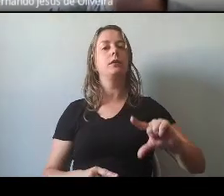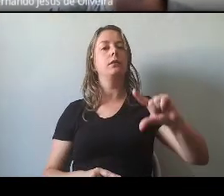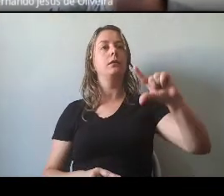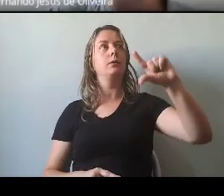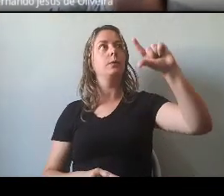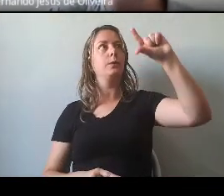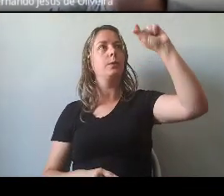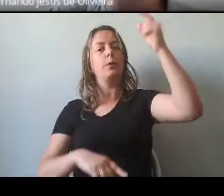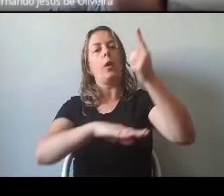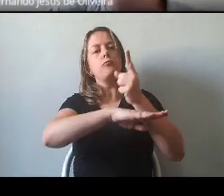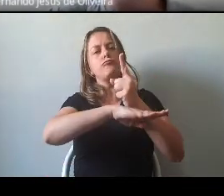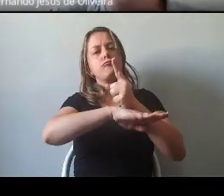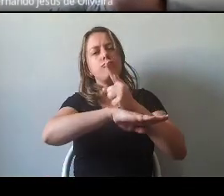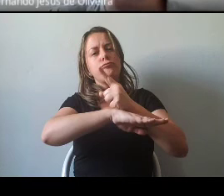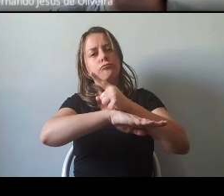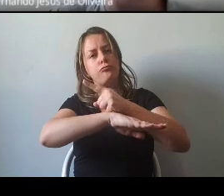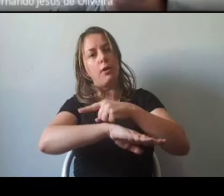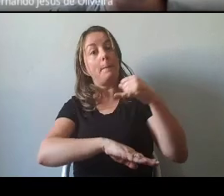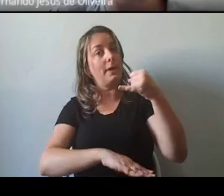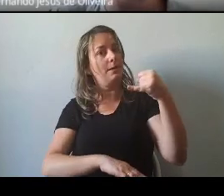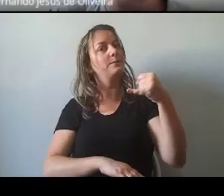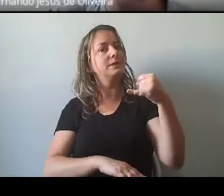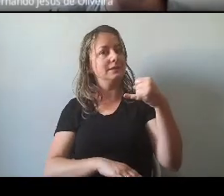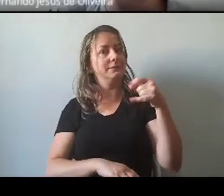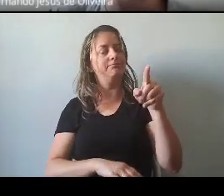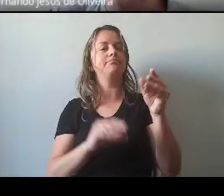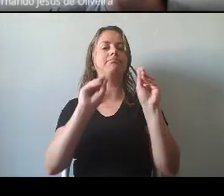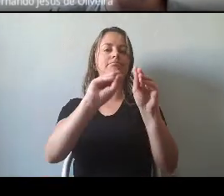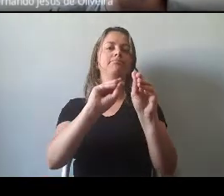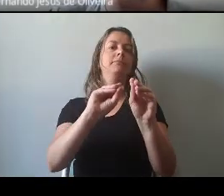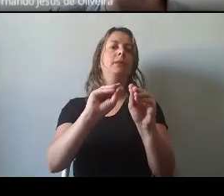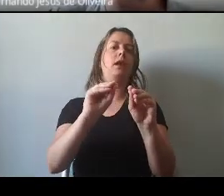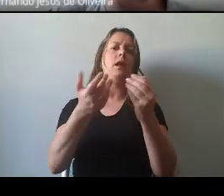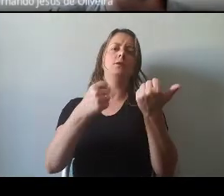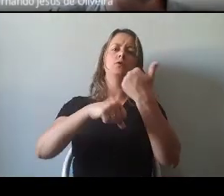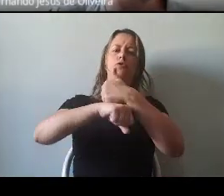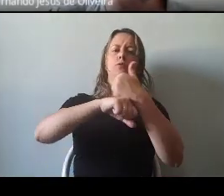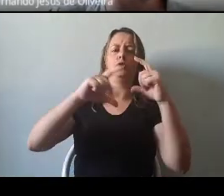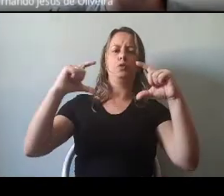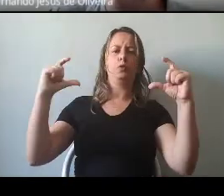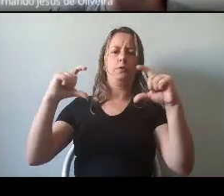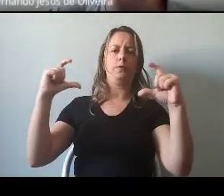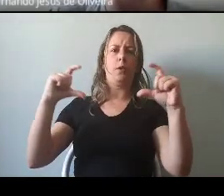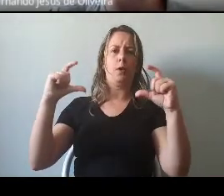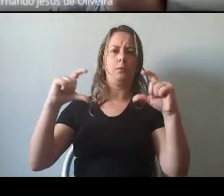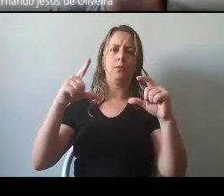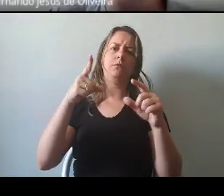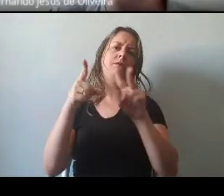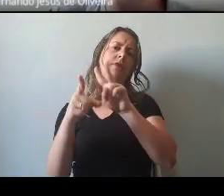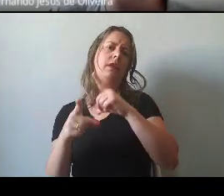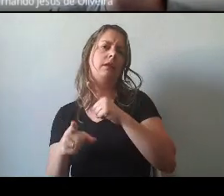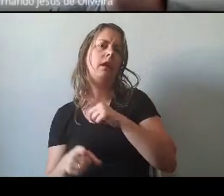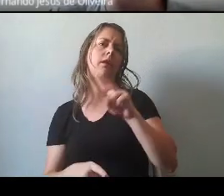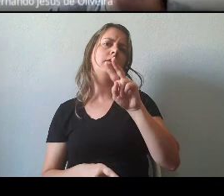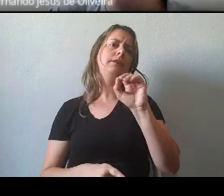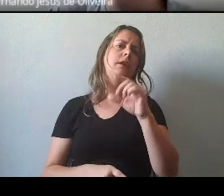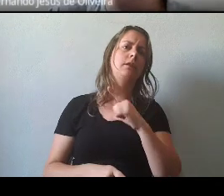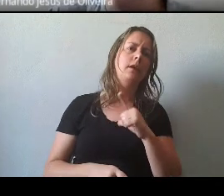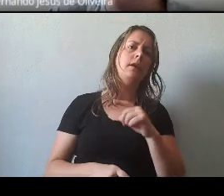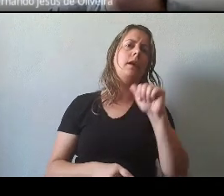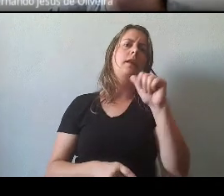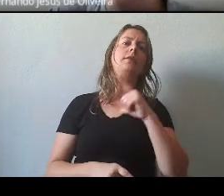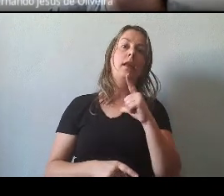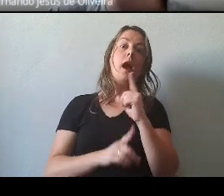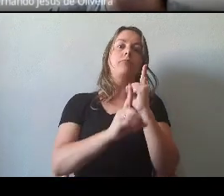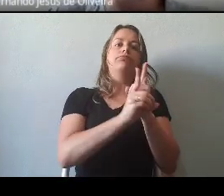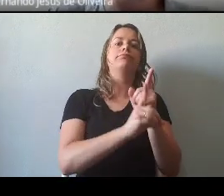esse menos 10 aqui, tá? Bom, vou jogar aqui em V igual a V0 mais AT, porque aí tem o V, tem o V0, que eu já